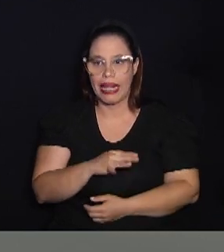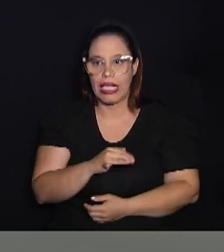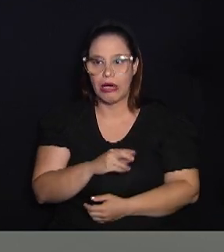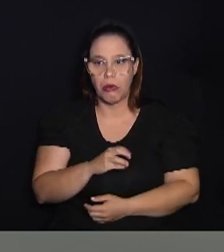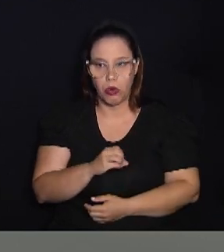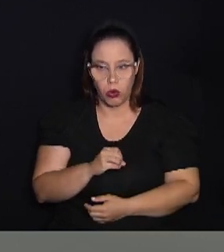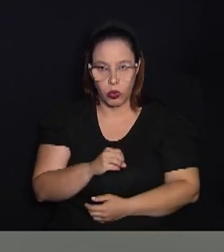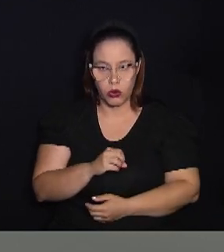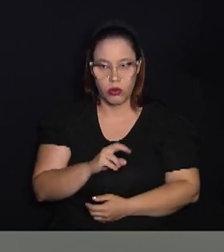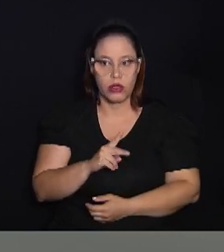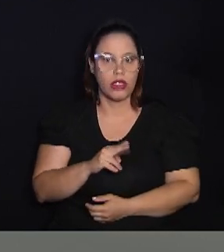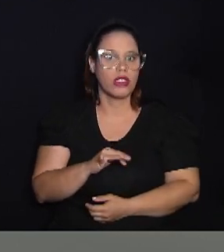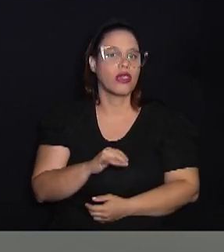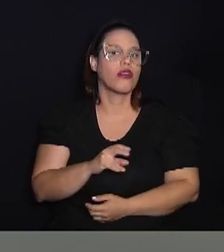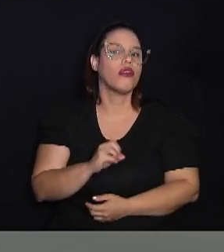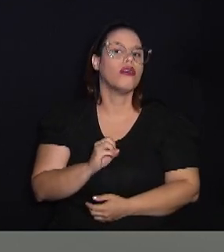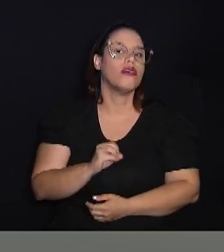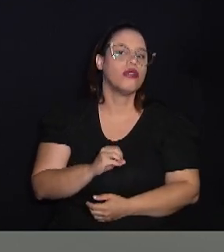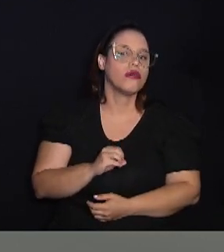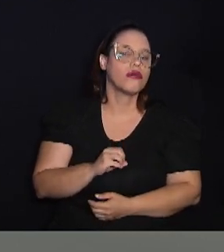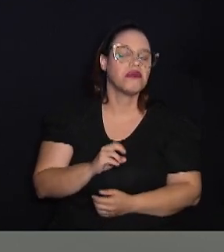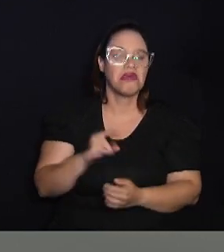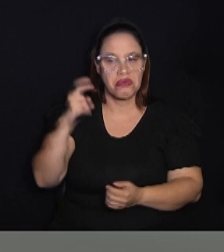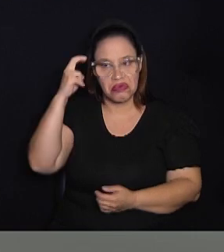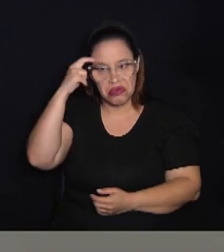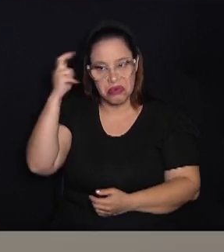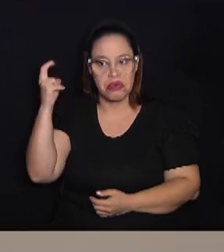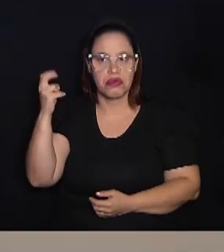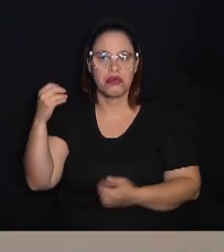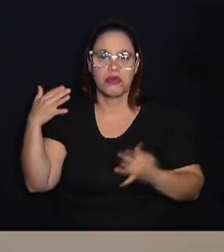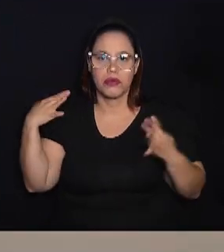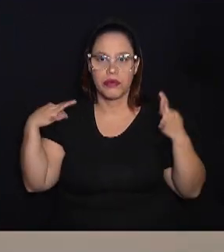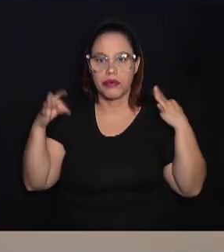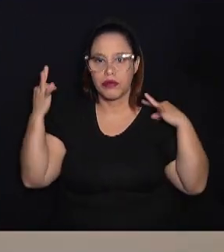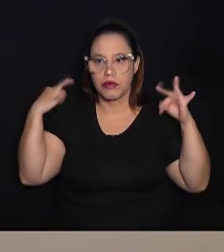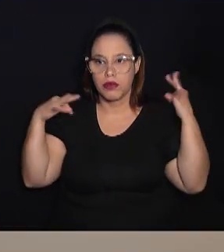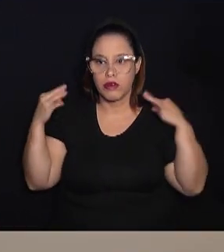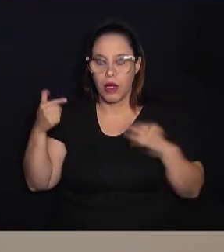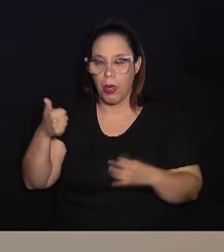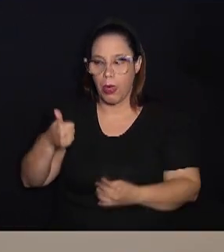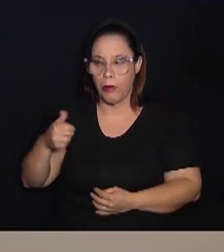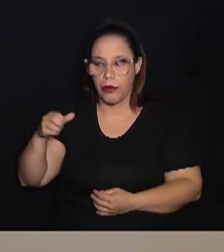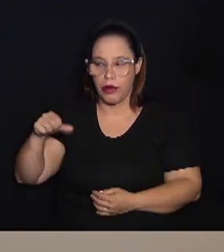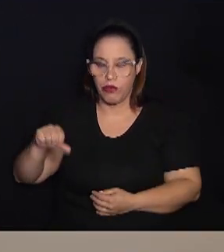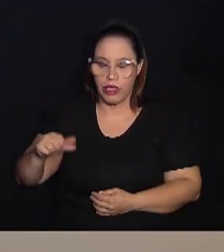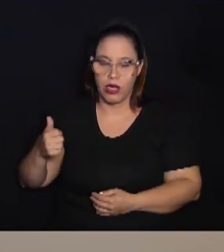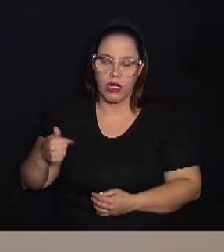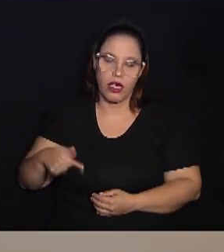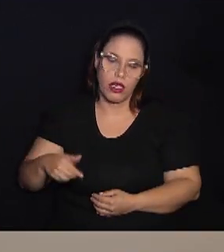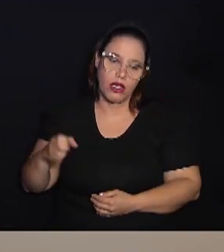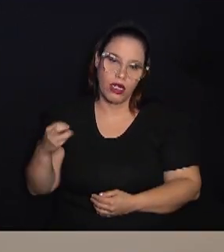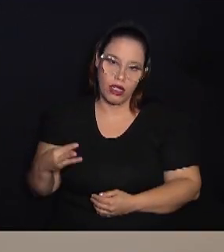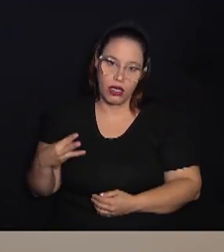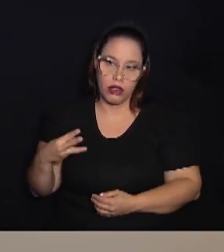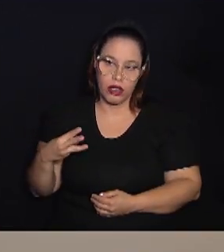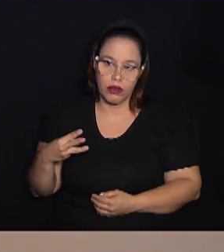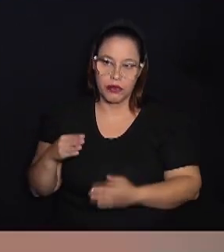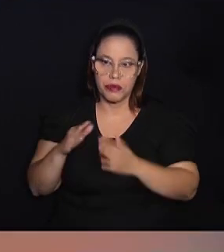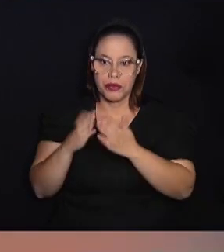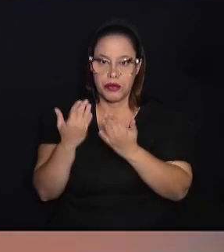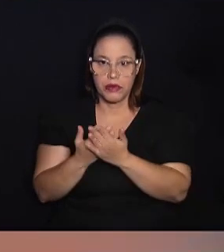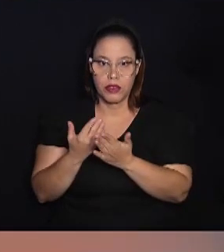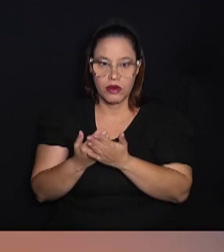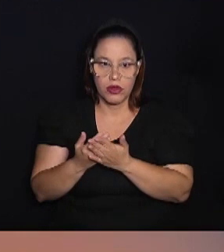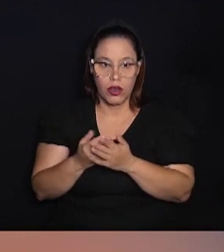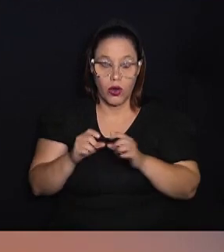Histórico, Arqueológico, Artístico e Turístico do Estado de São Paulo, em 1983, a escola preserva